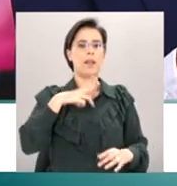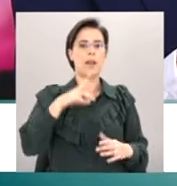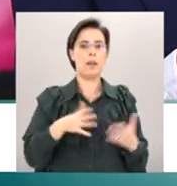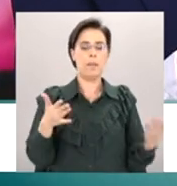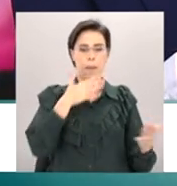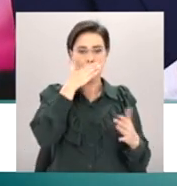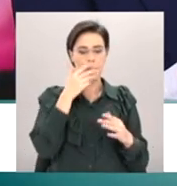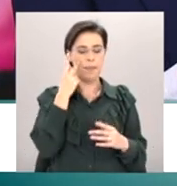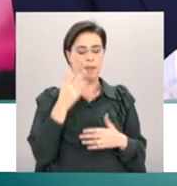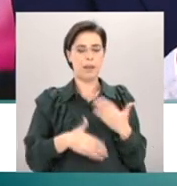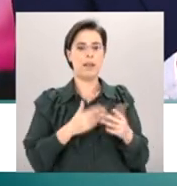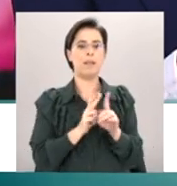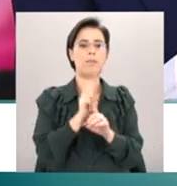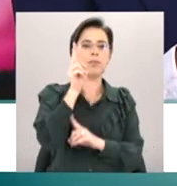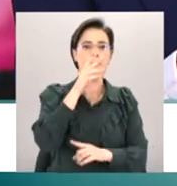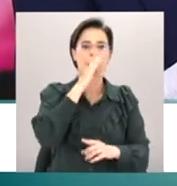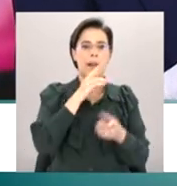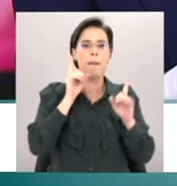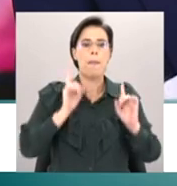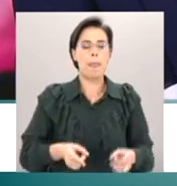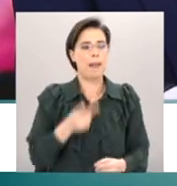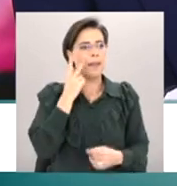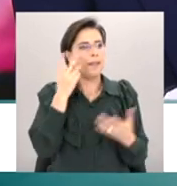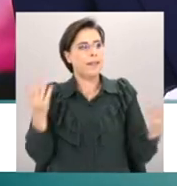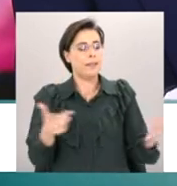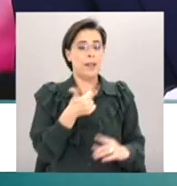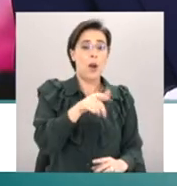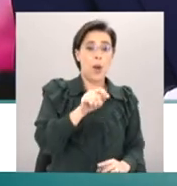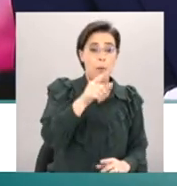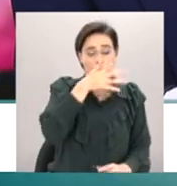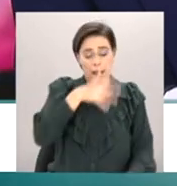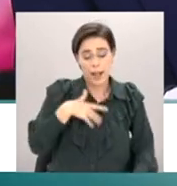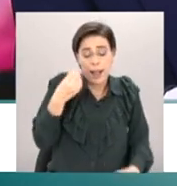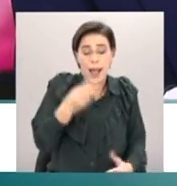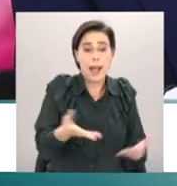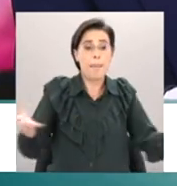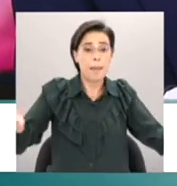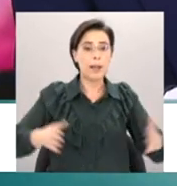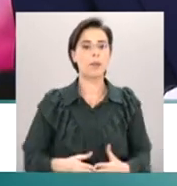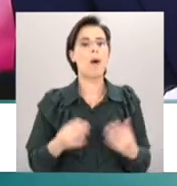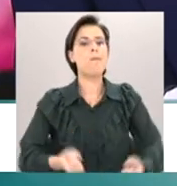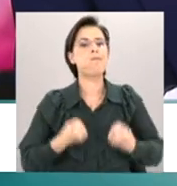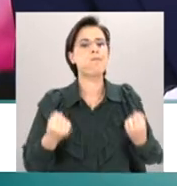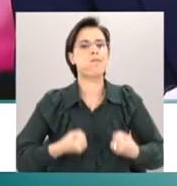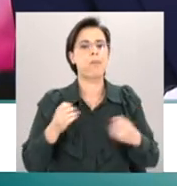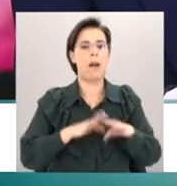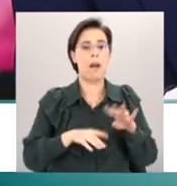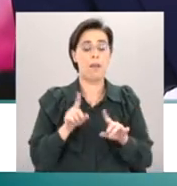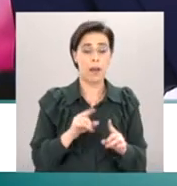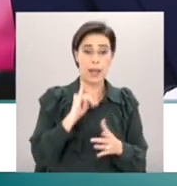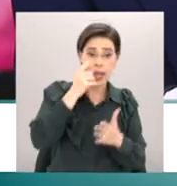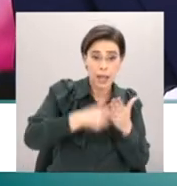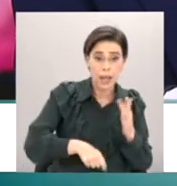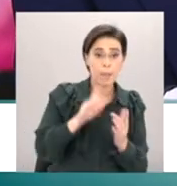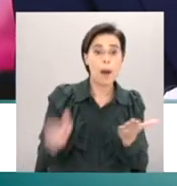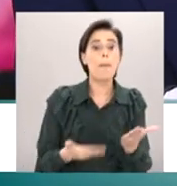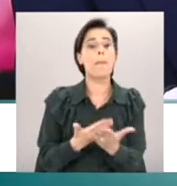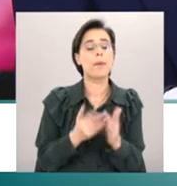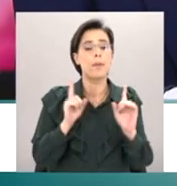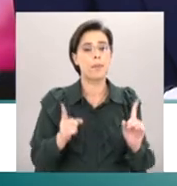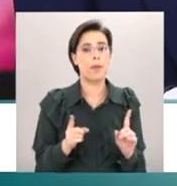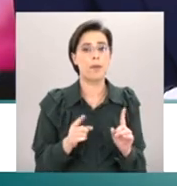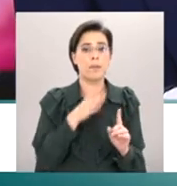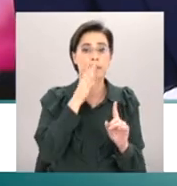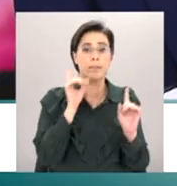em Portugal e subir na vida porque nem começa a vida nisso bloqueie lamento dizer não consegue fazer até nos impostos que propõe